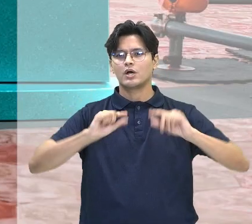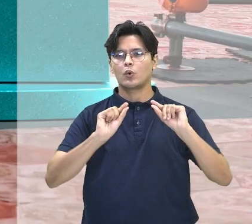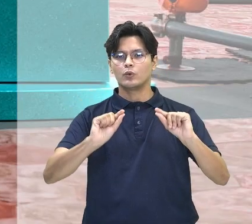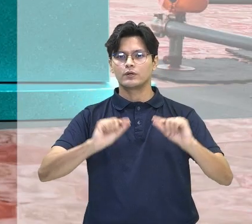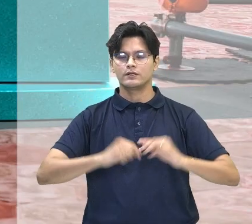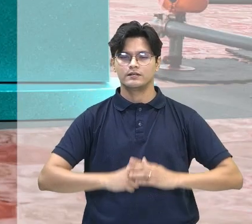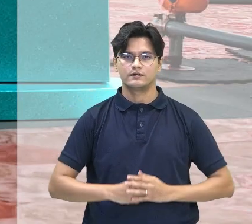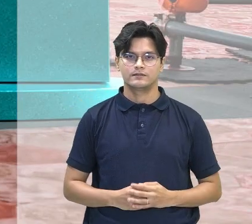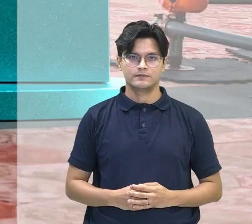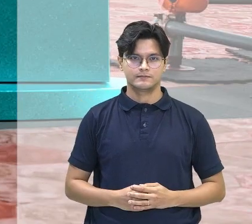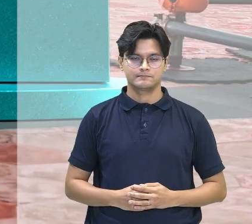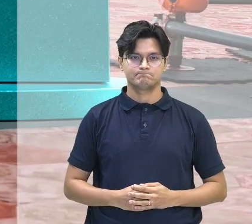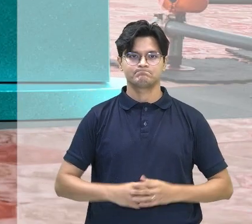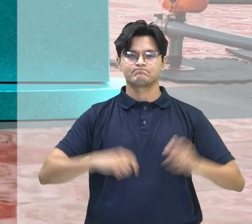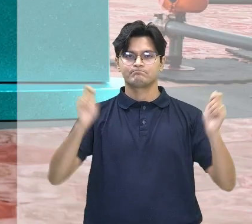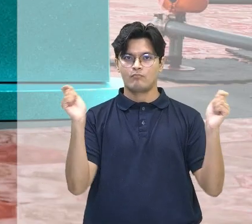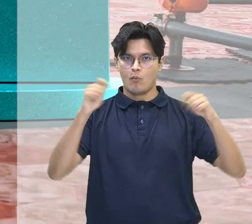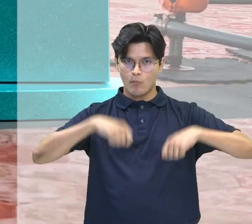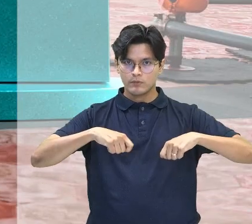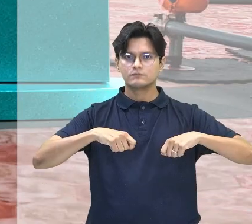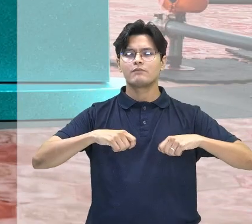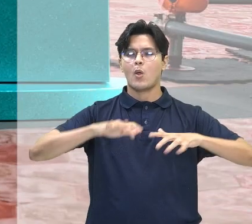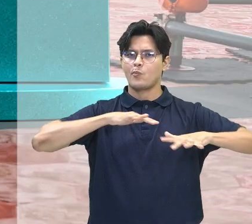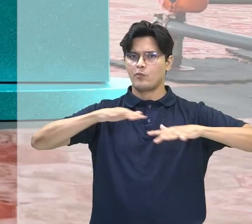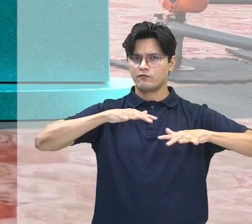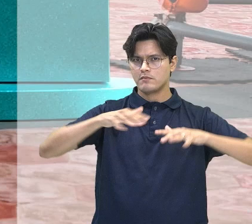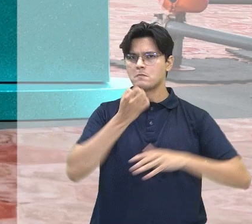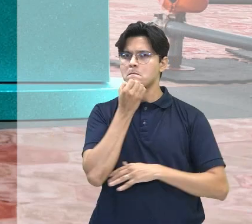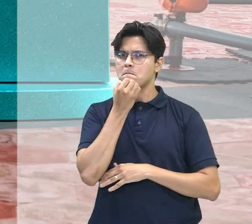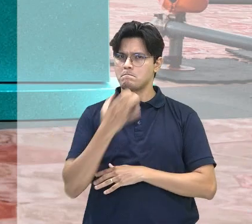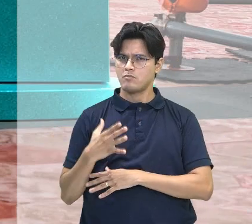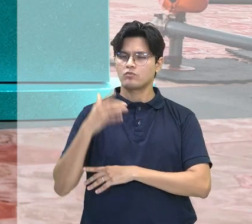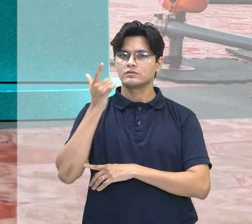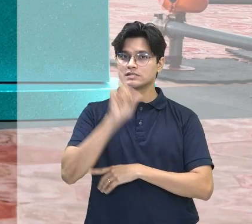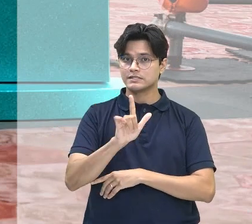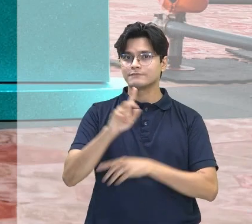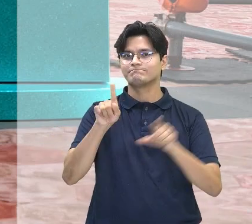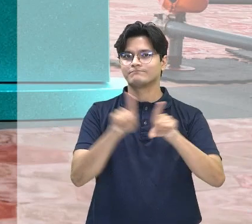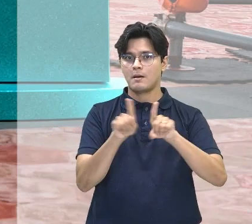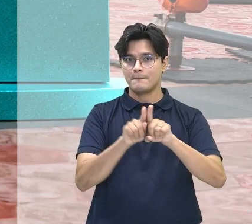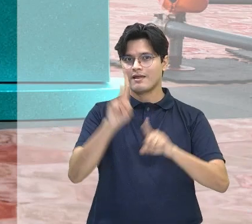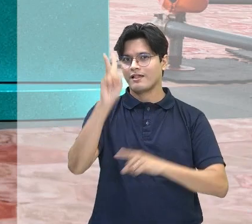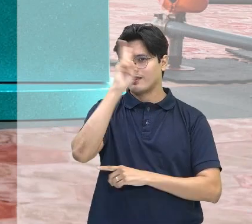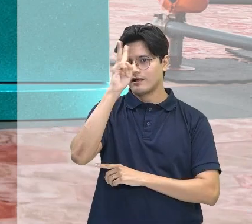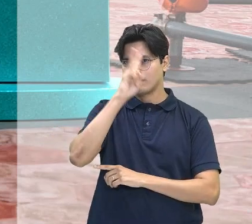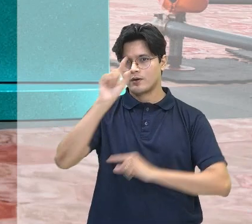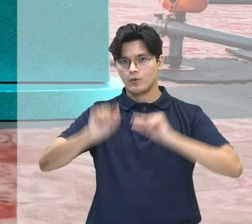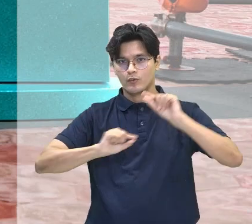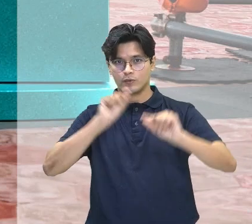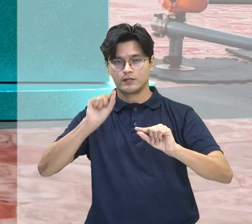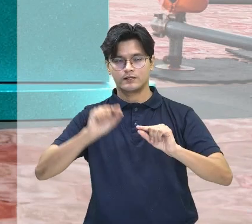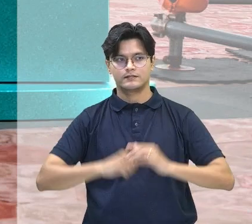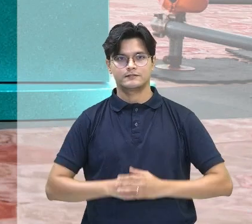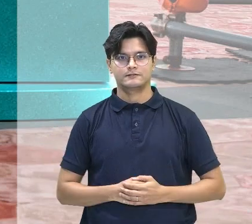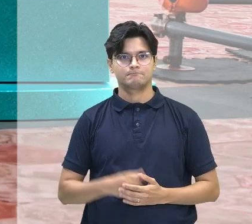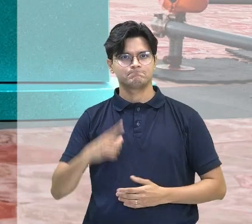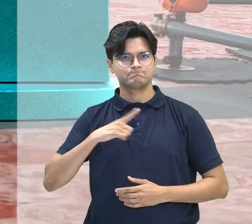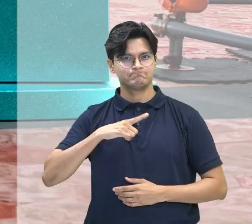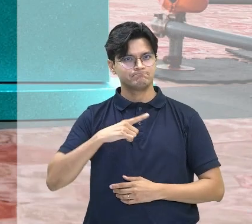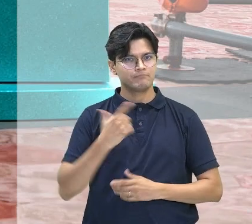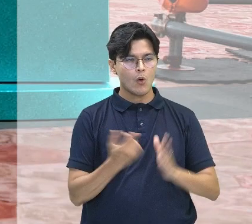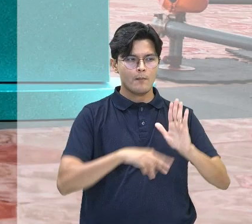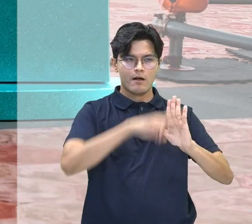essa execução seja bem feita. E lembra que eu falei para vocês que uma das regras